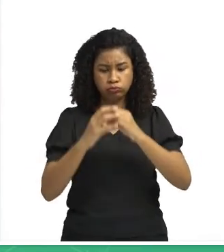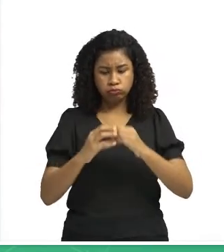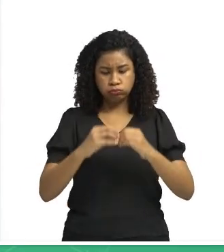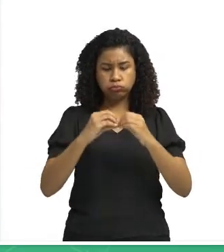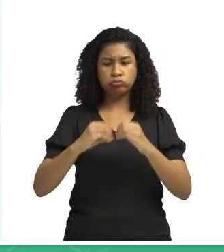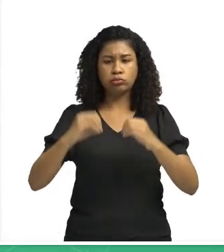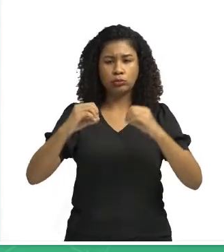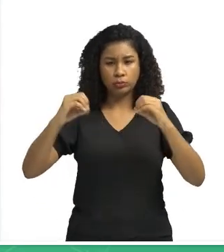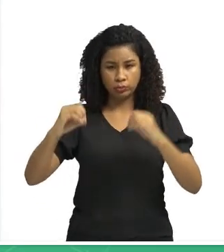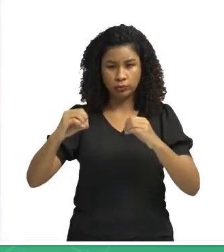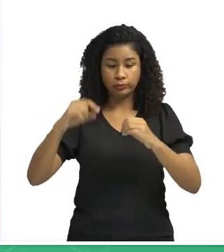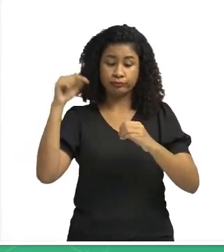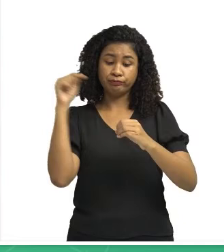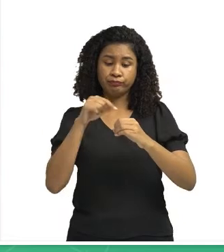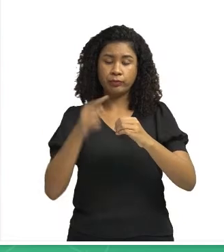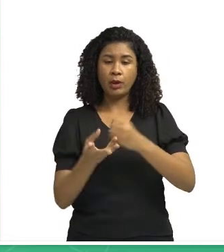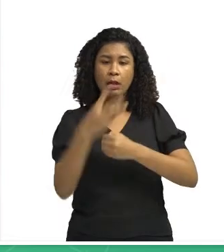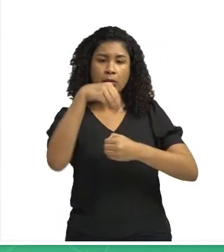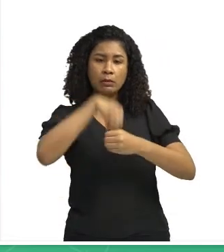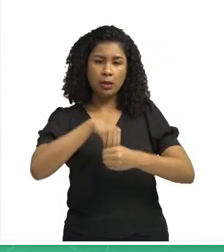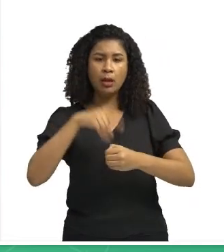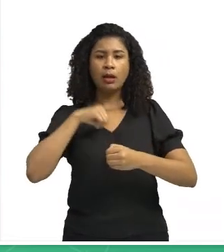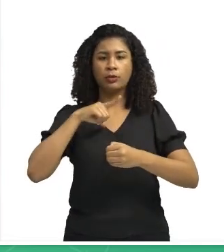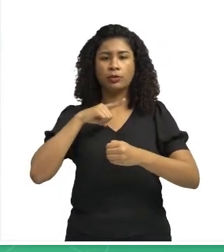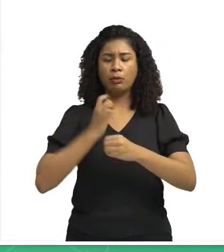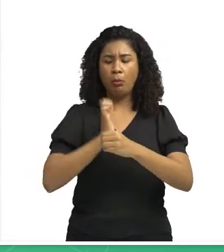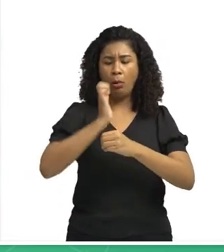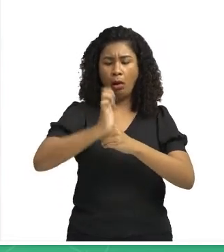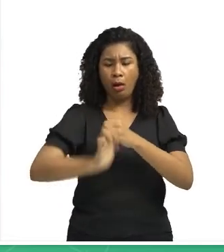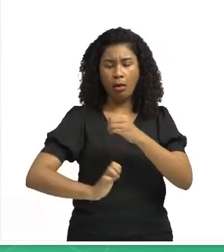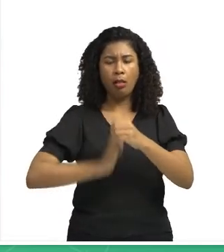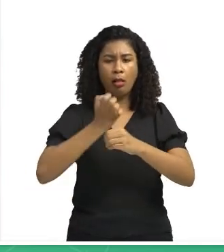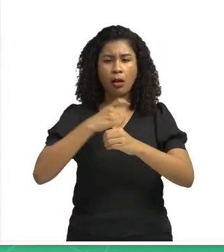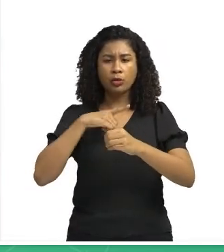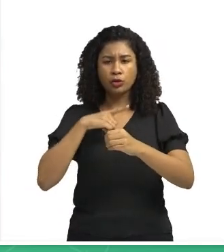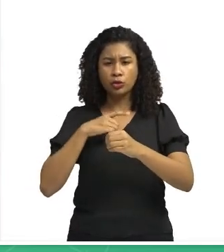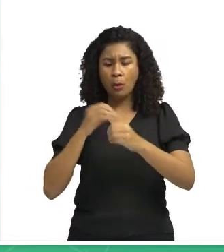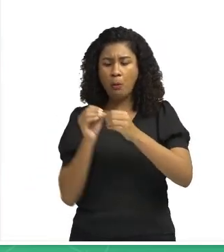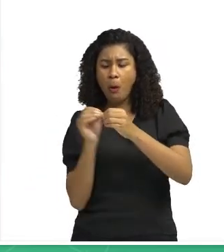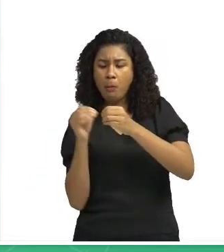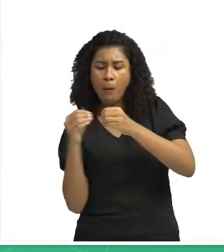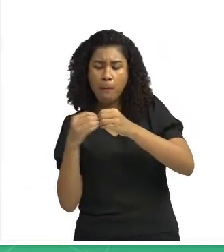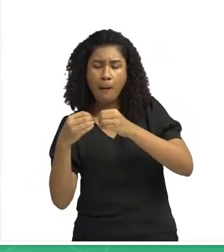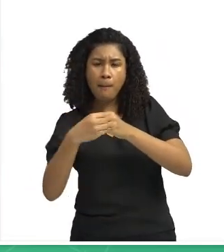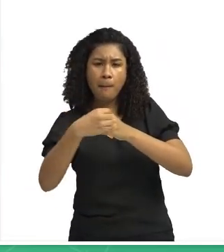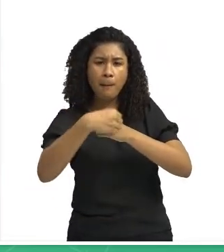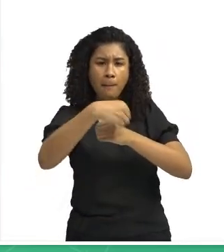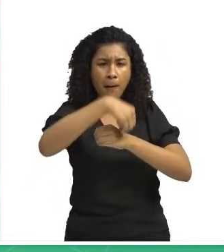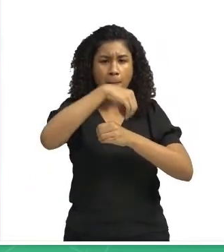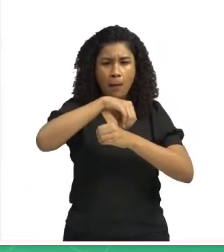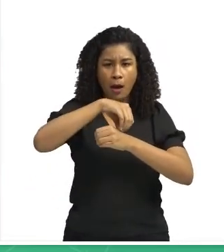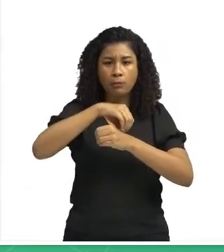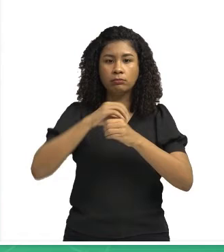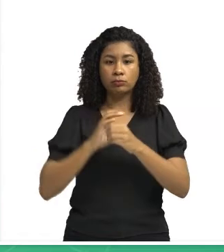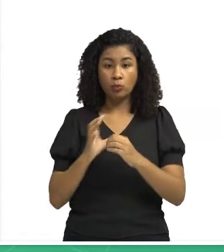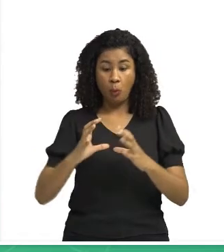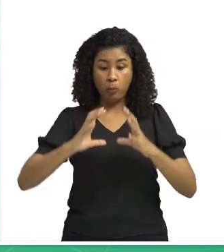por elétrons presos a uma esfera onde havia uma carga elétrica